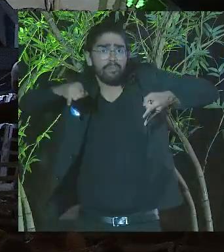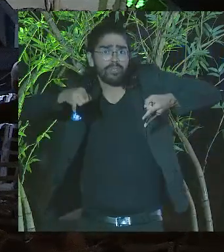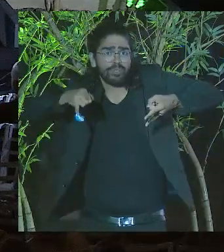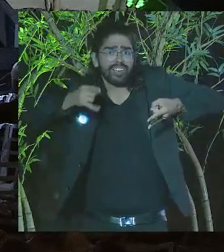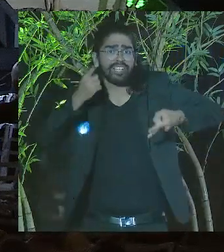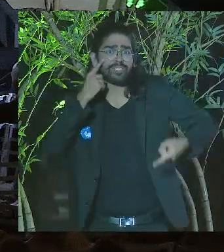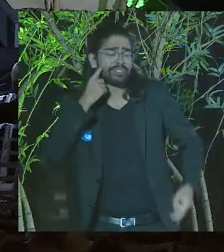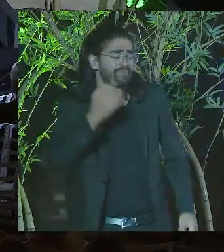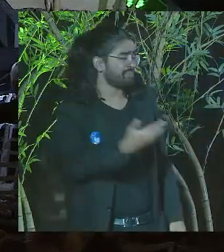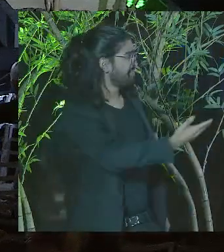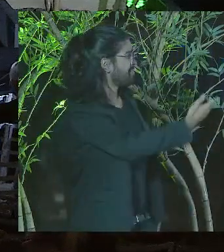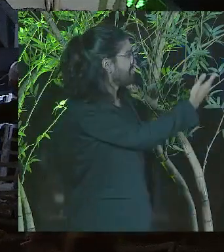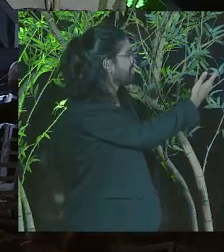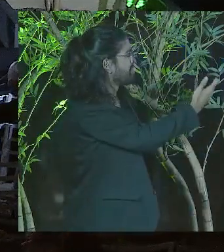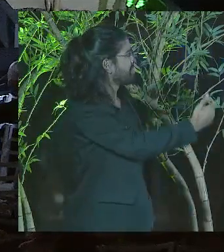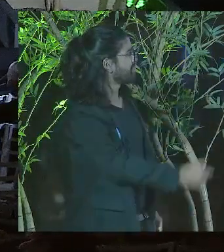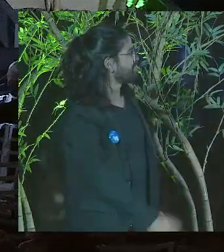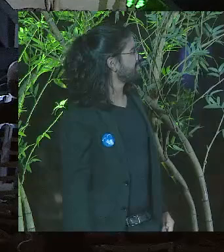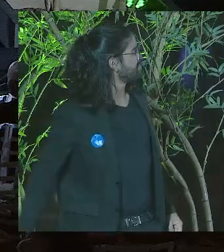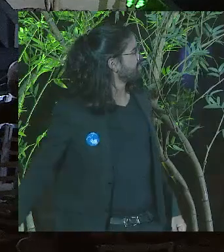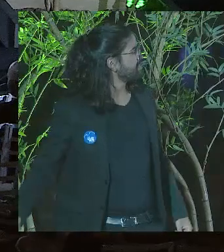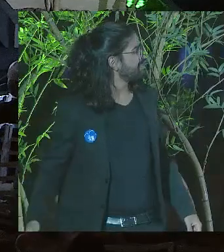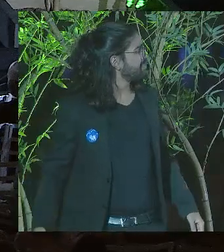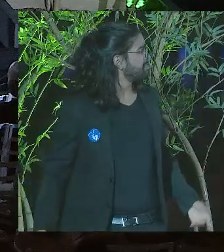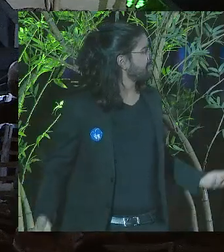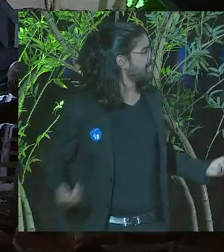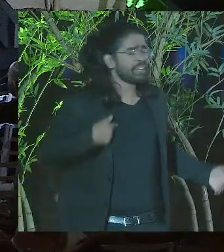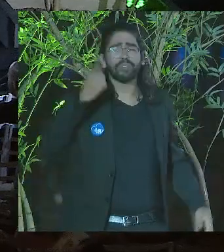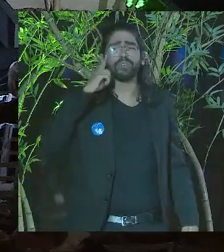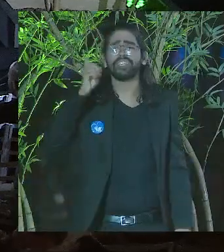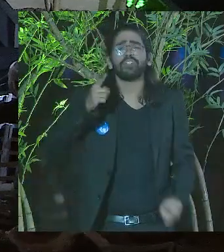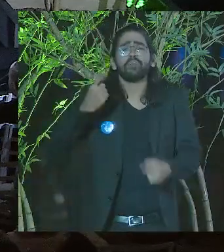Essa é a resposta. A plantinha até agora eu não entendi.